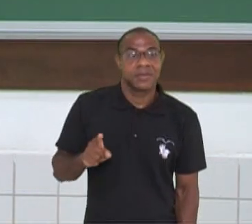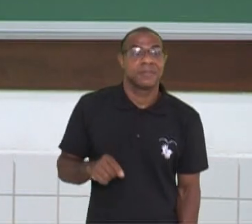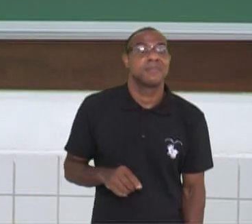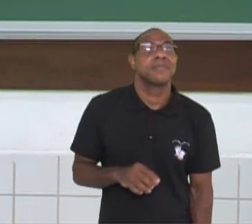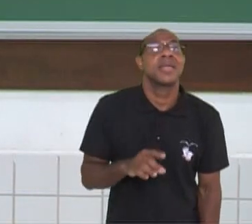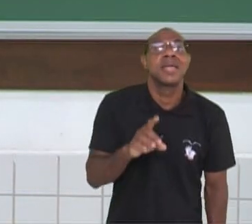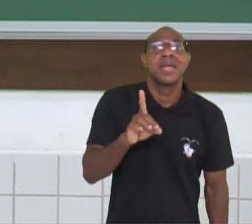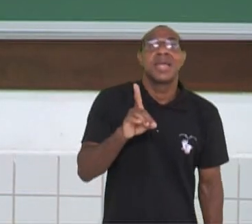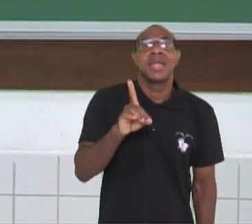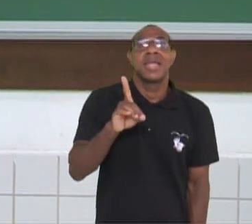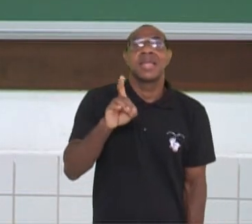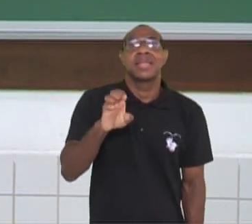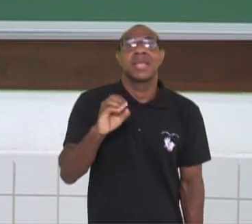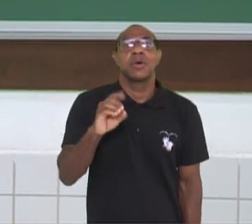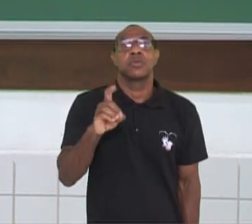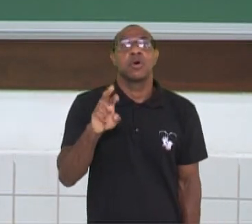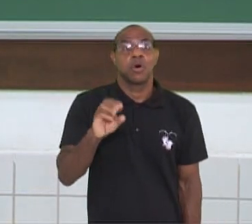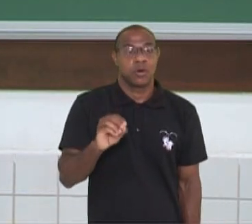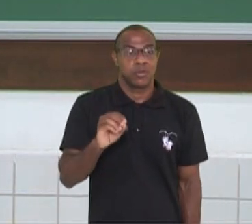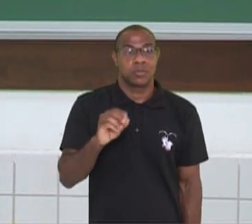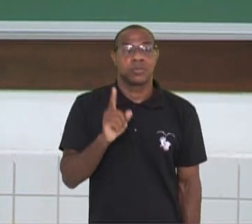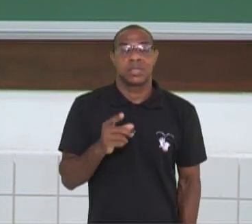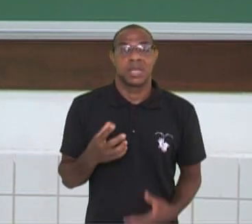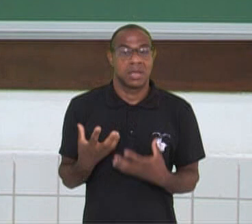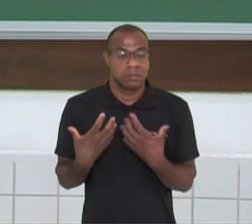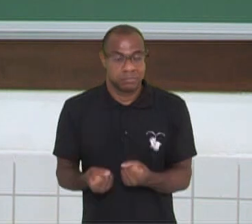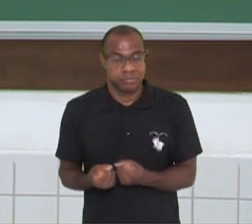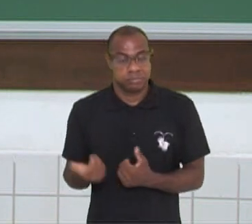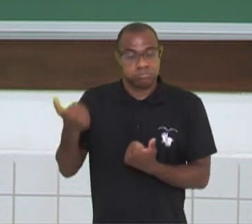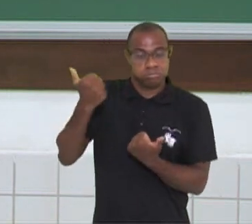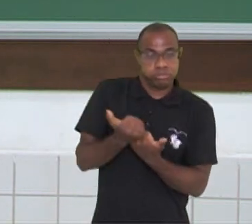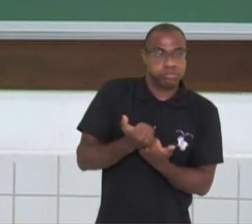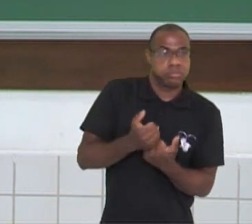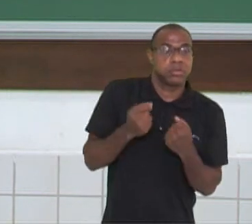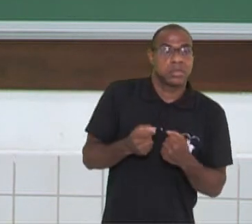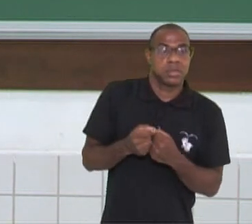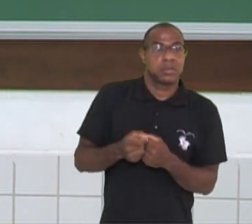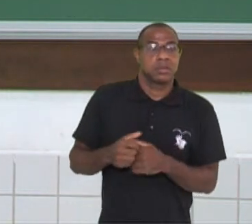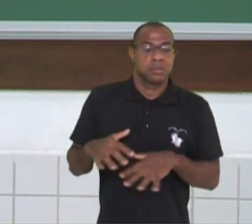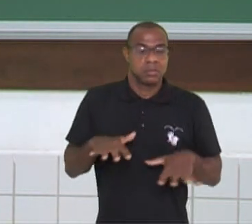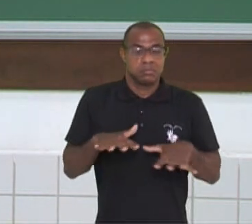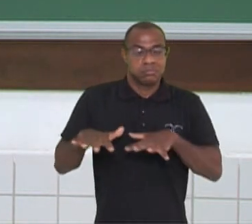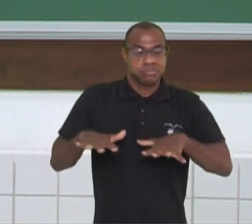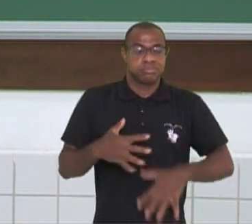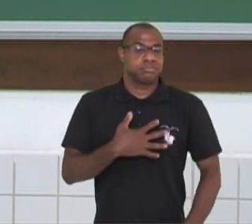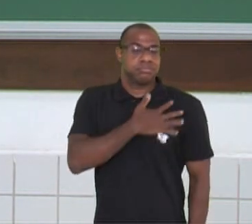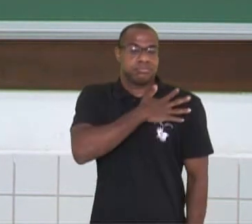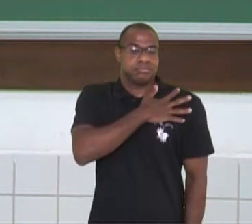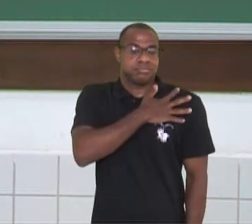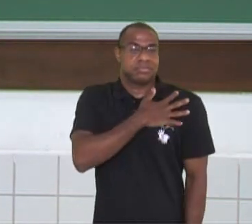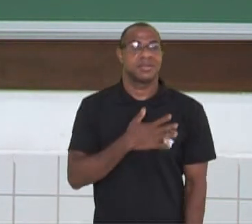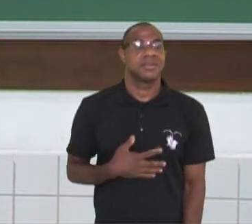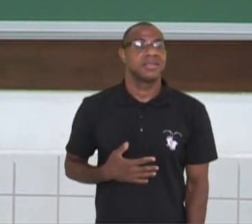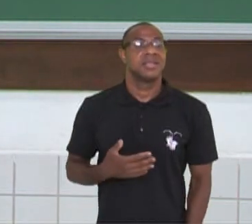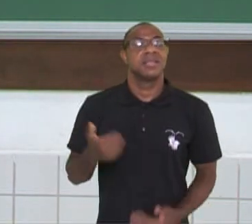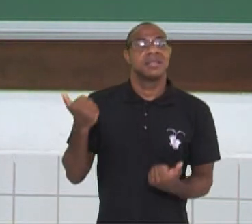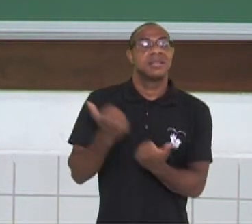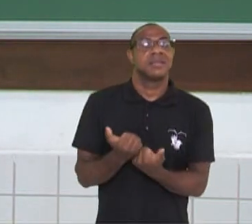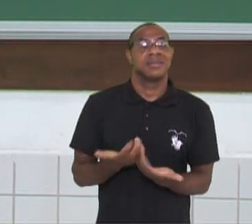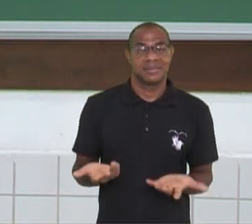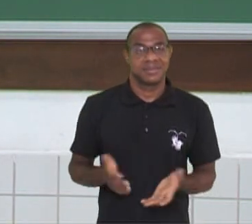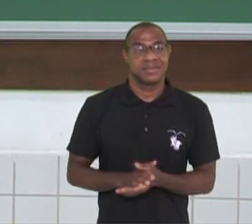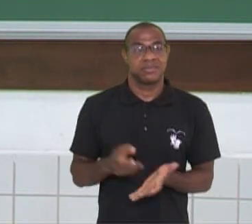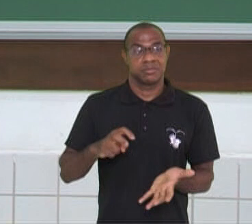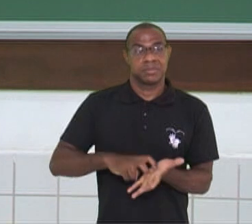Fonseca assumiu o comando das tropas e destituiu o governo do Visconde de Ouro Preto. Naquela manhã ele declarou que o